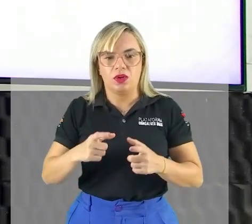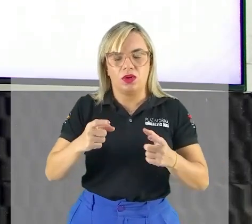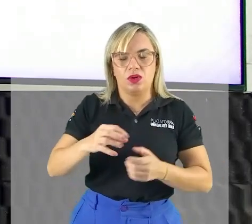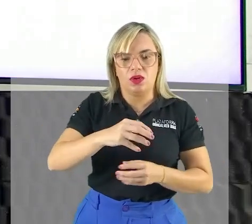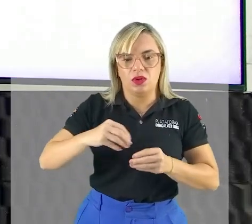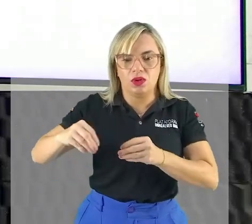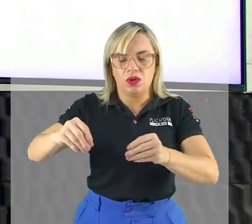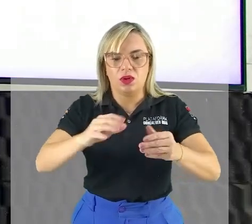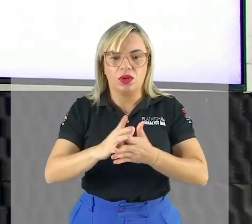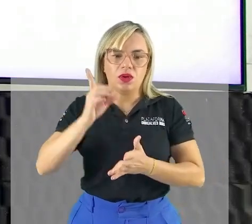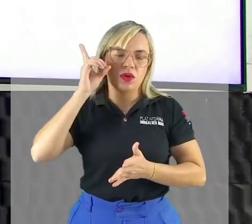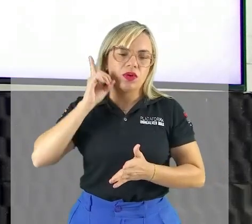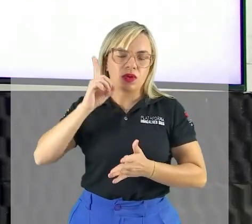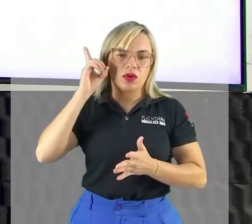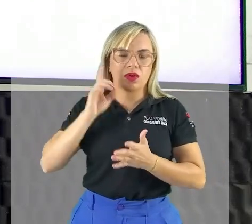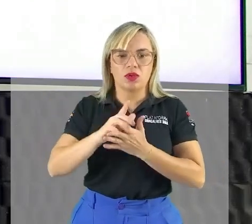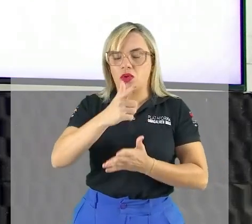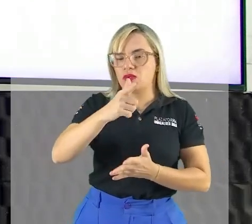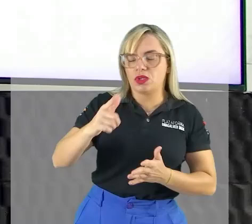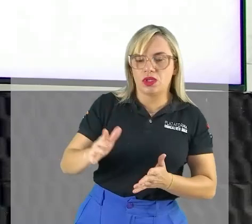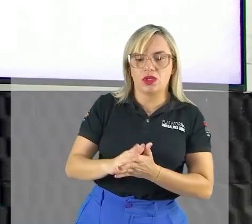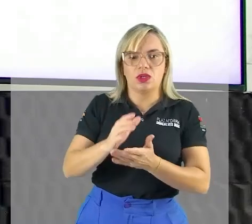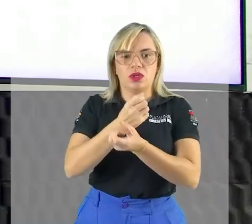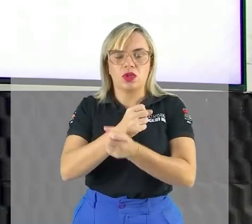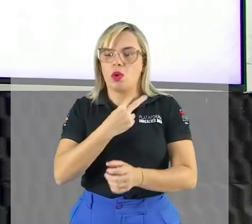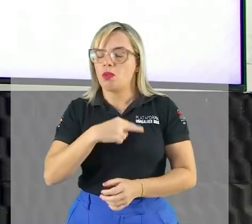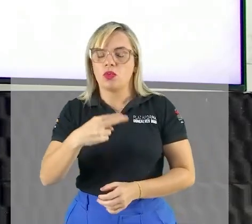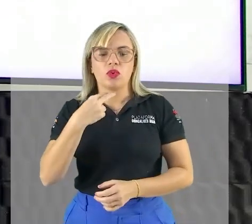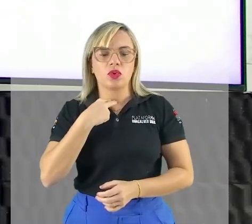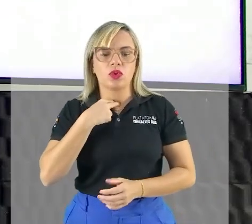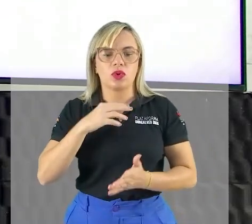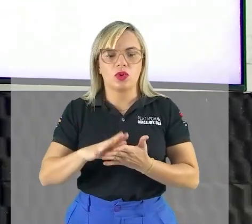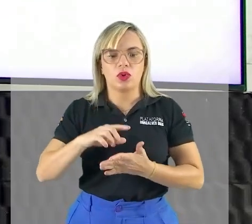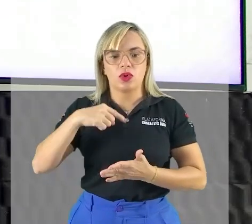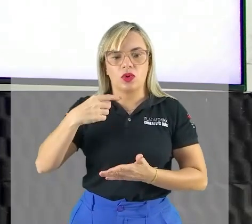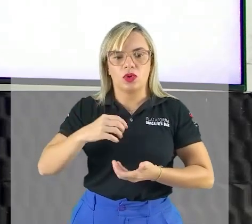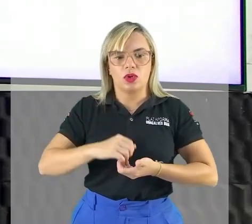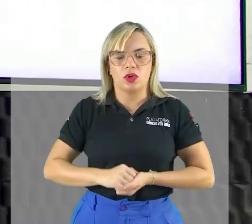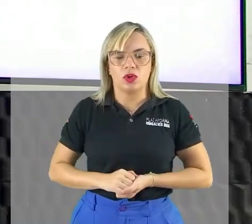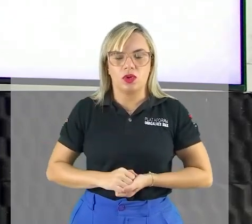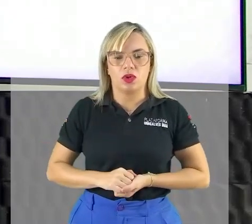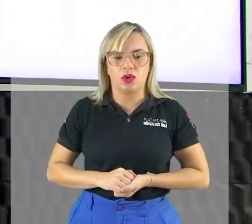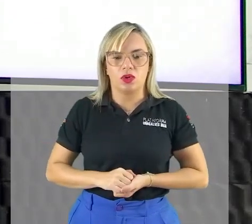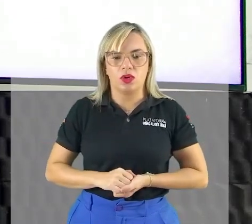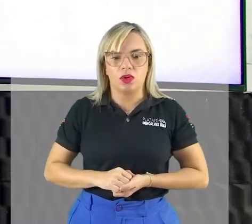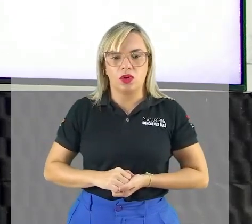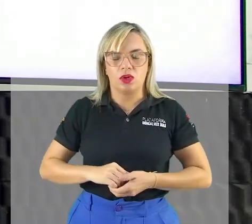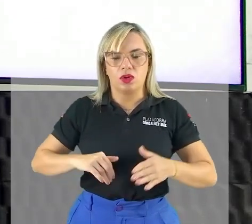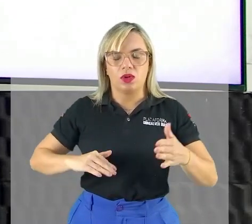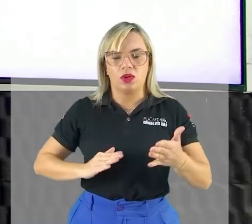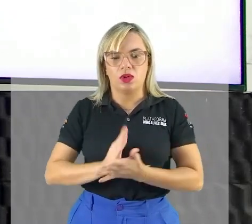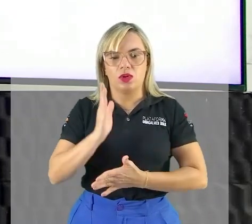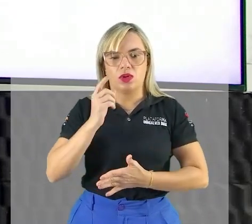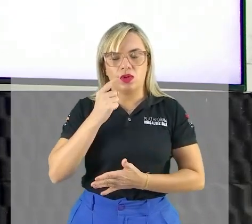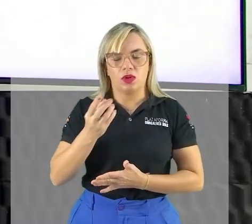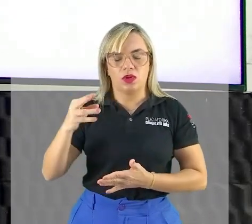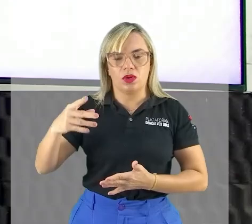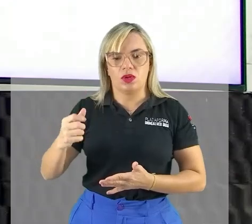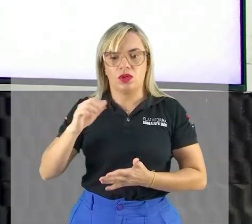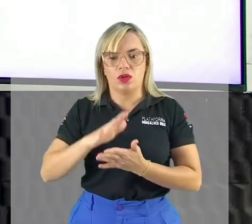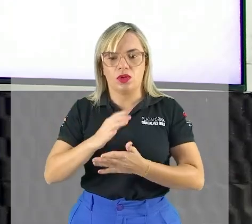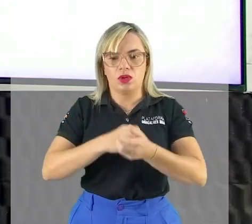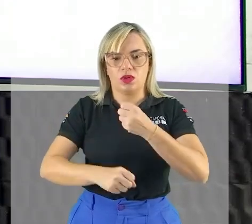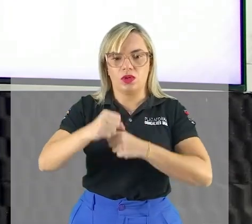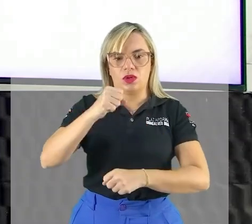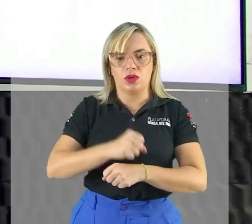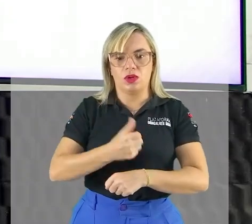a dos Estados Unidos haveria então a escravidão nós vamos então para o comando da questão a aprovação dessa emenda no ano